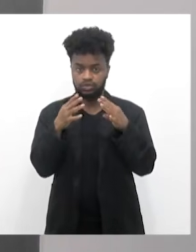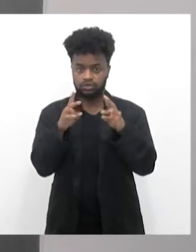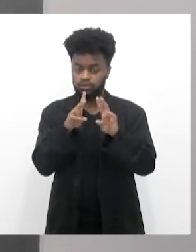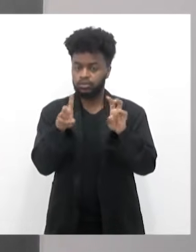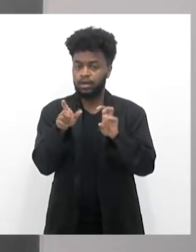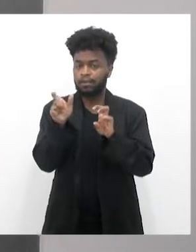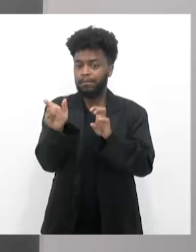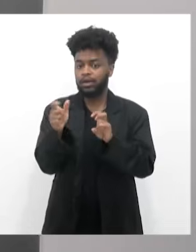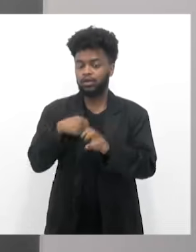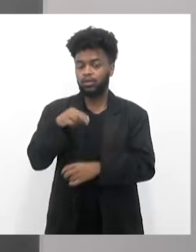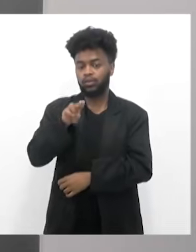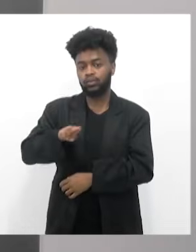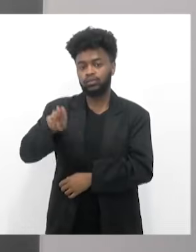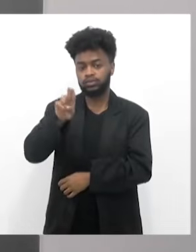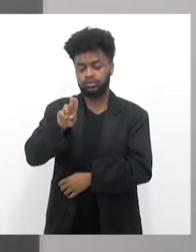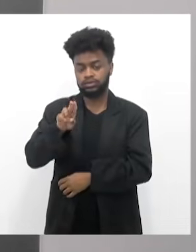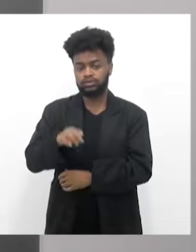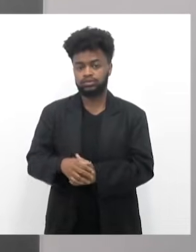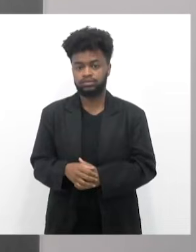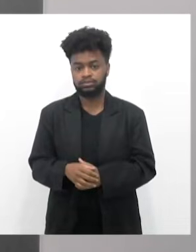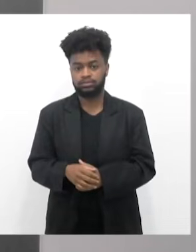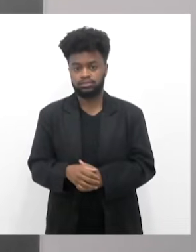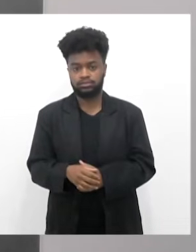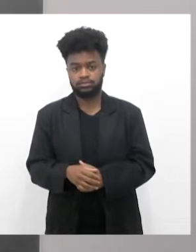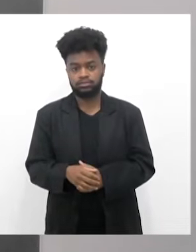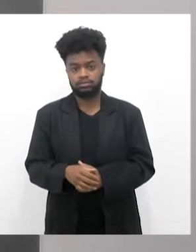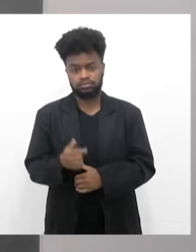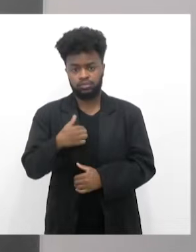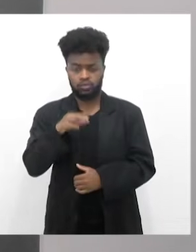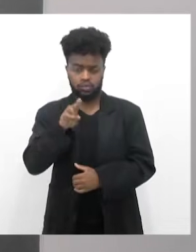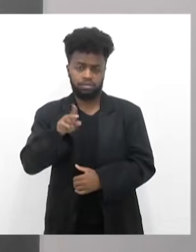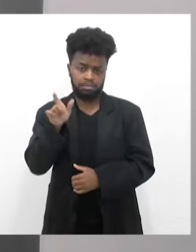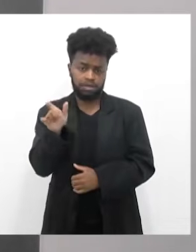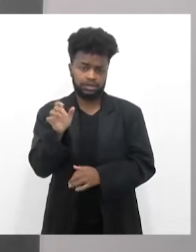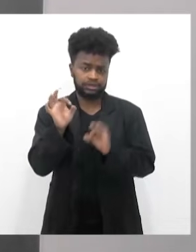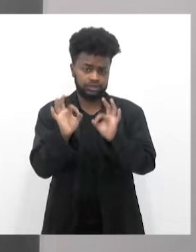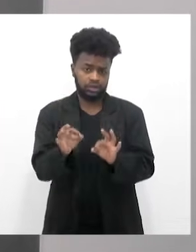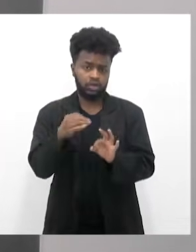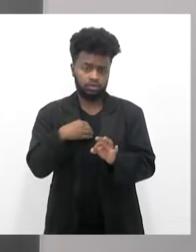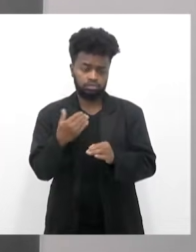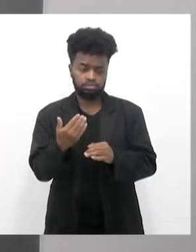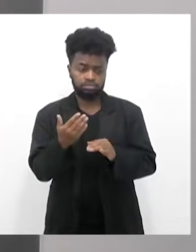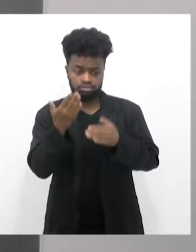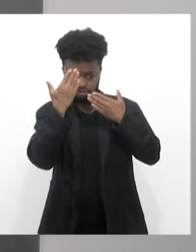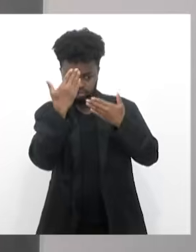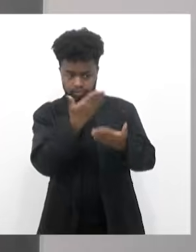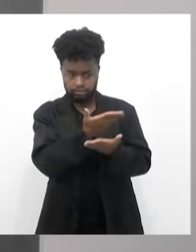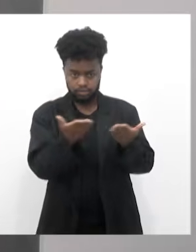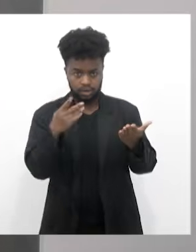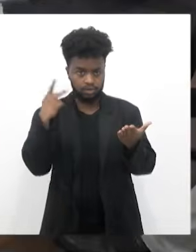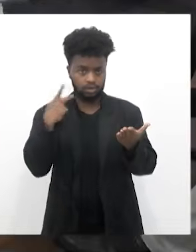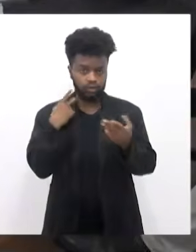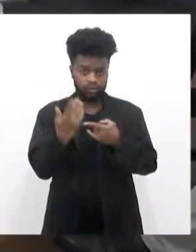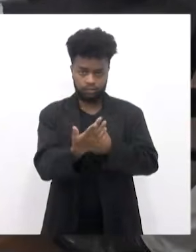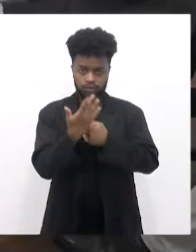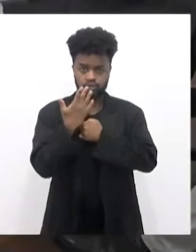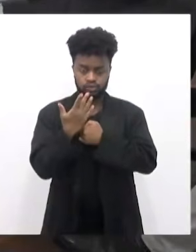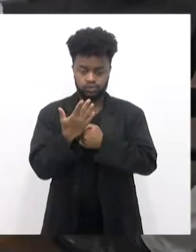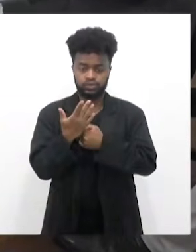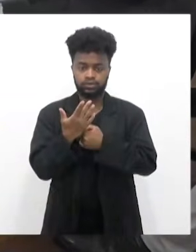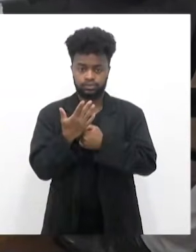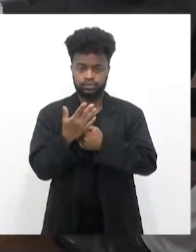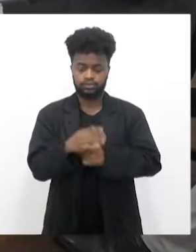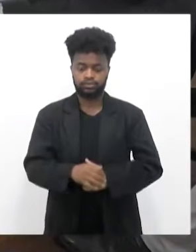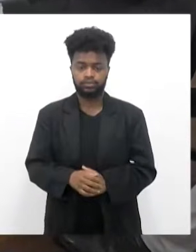eu utilizei um termo preciso, e aí agradeço aqui ao apoio da Procuradoria da Casa, que foi muito cautelosa nesse